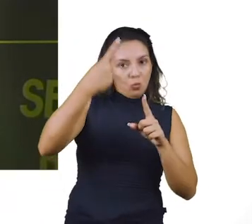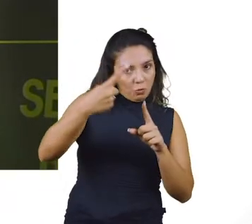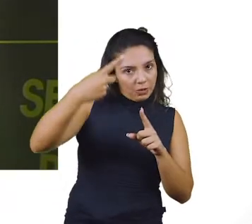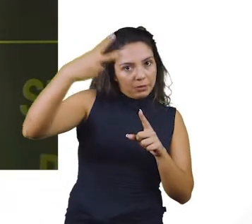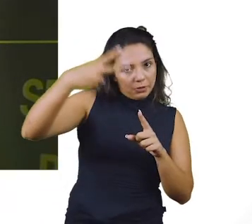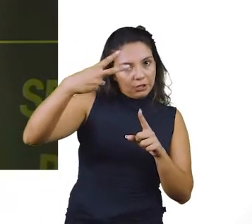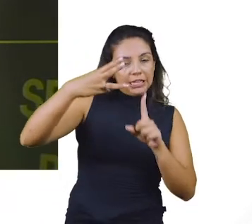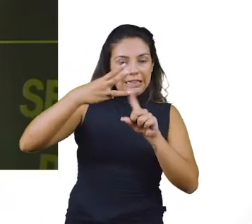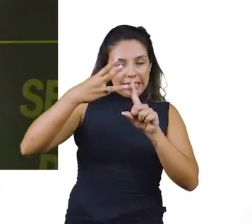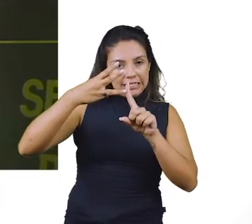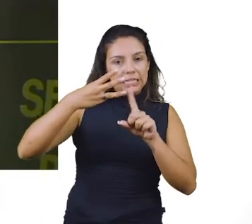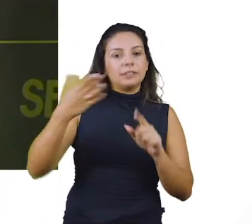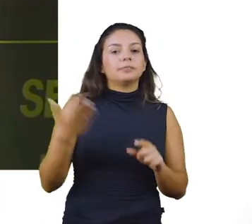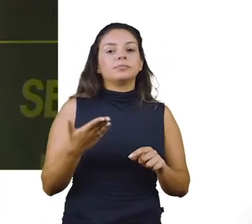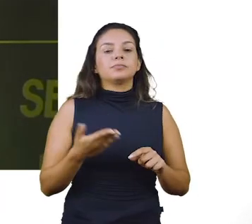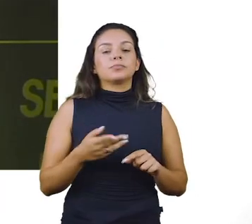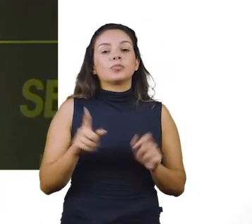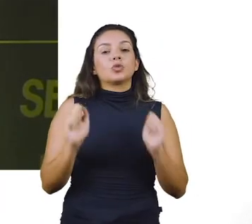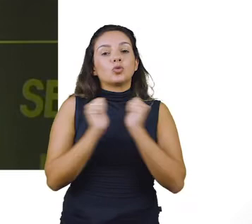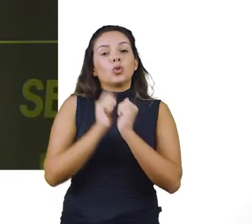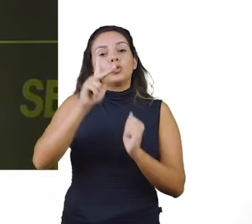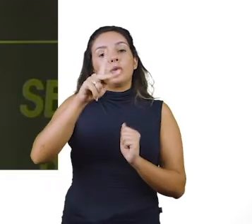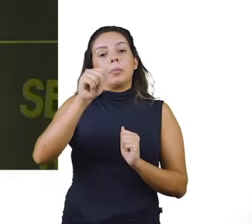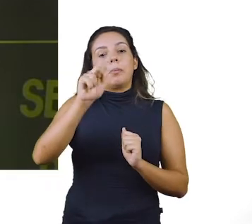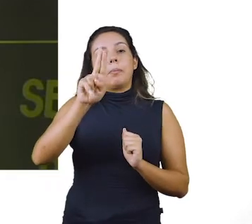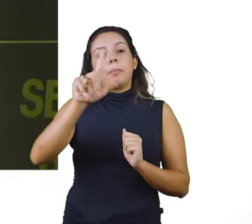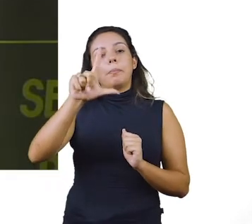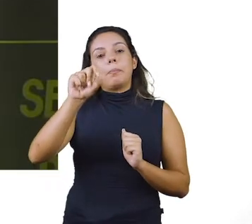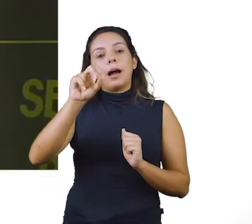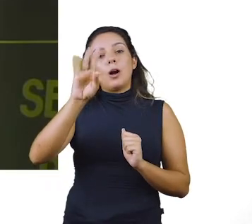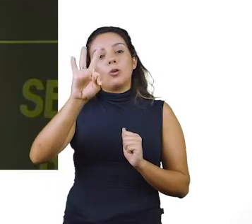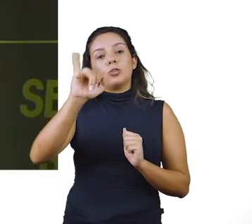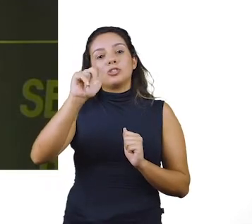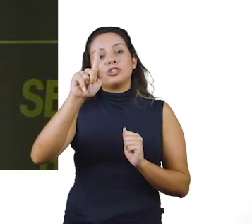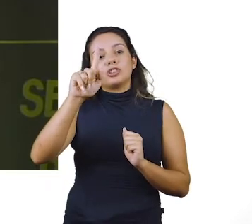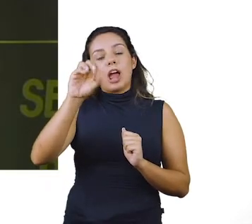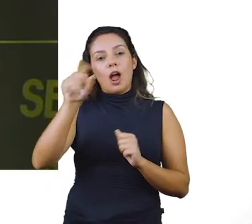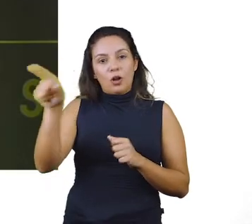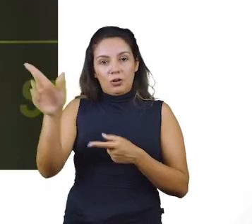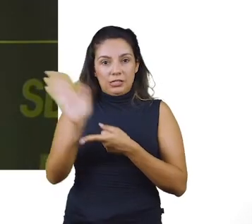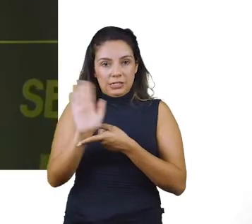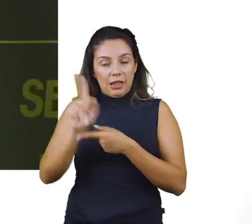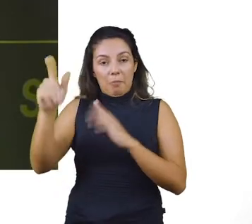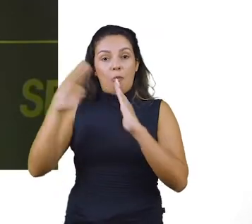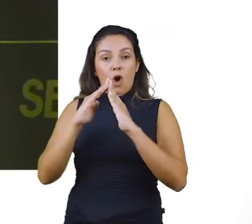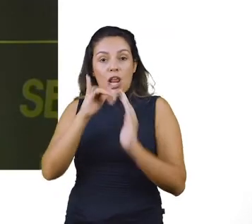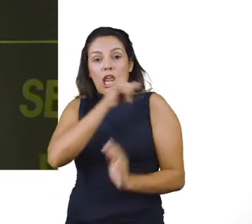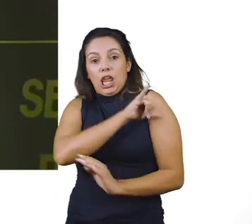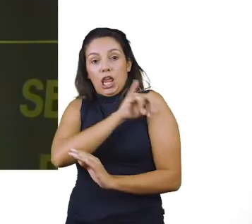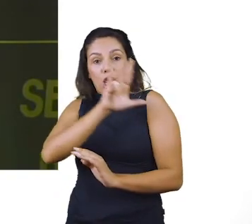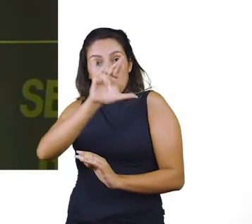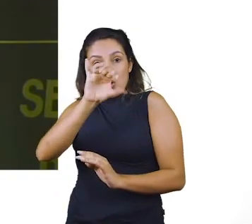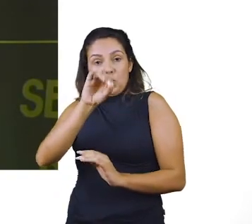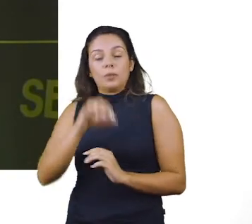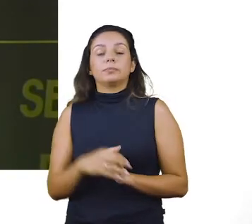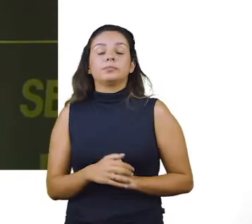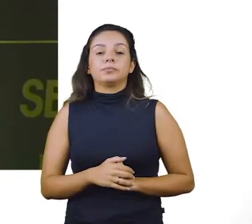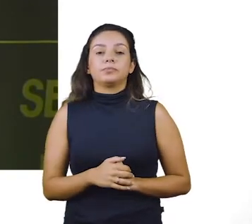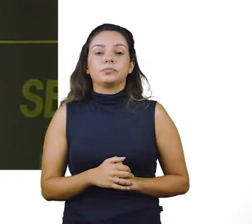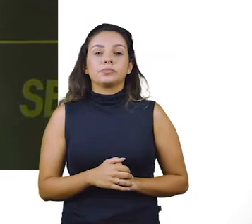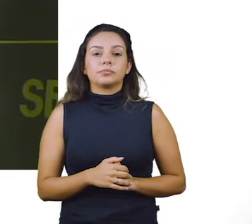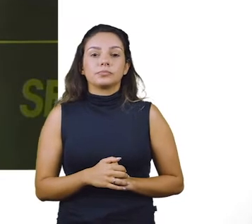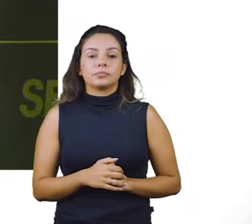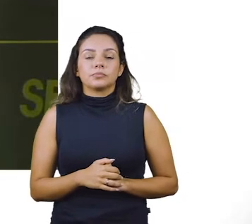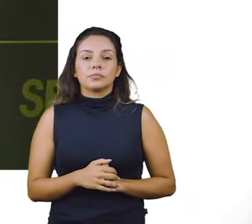Marco Altberg, aconteceu com o Paulo Thiago, que é um cineasta que já mora no Rio há muitos anos, mas é mineiro